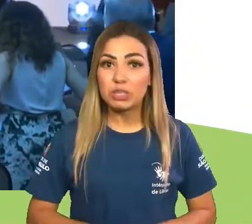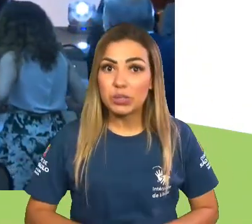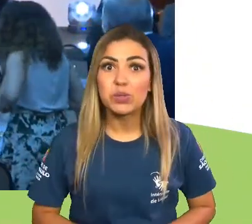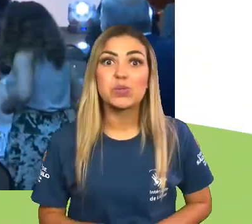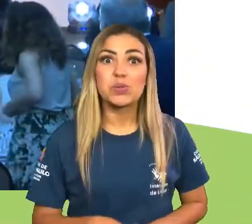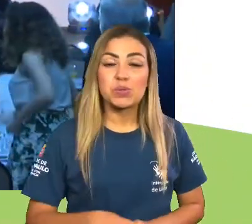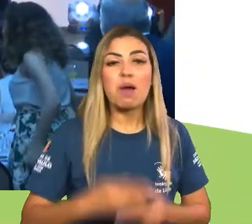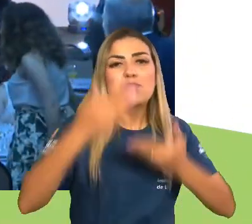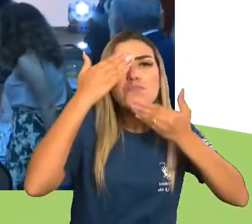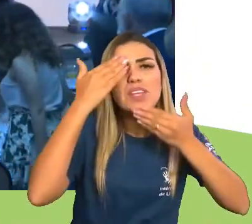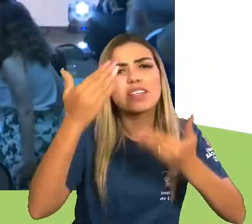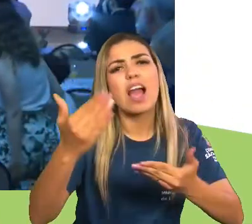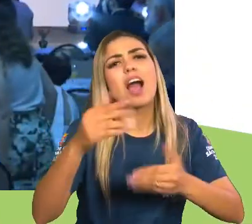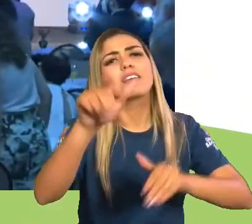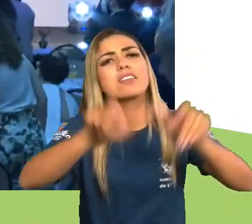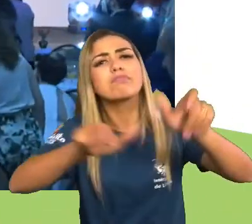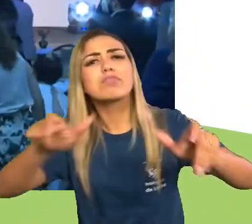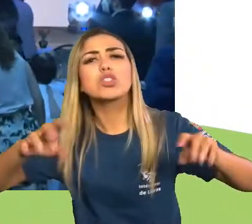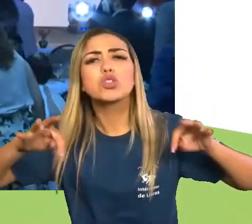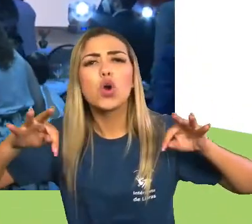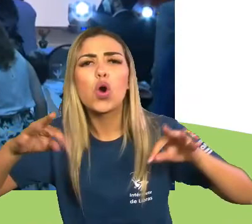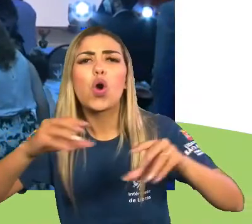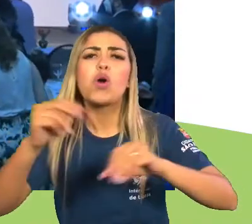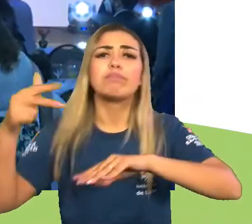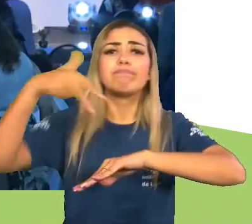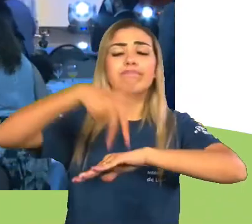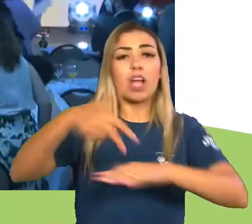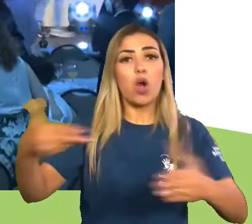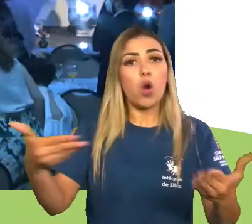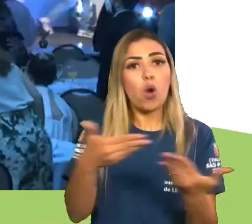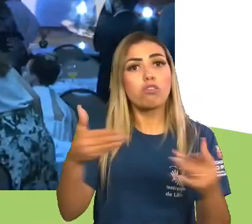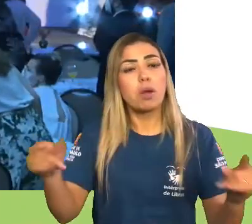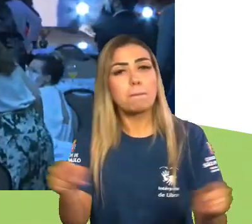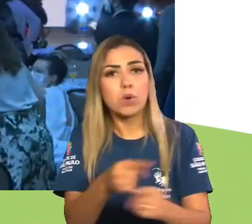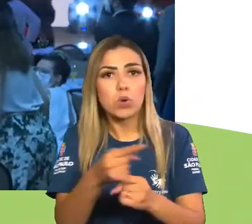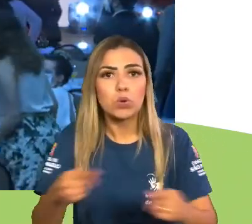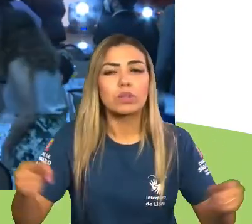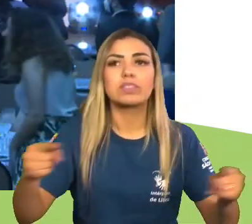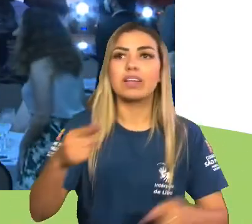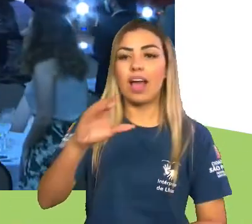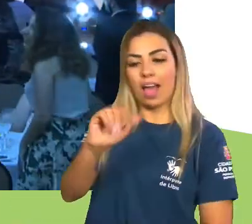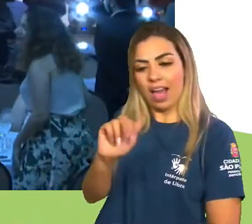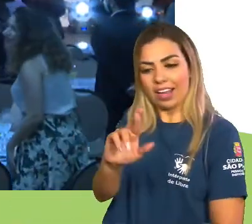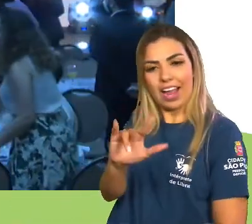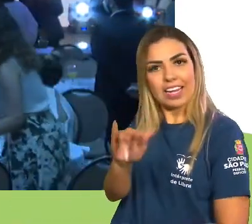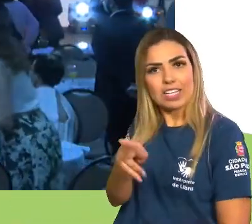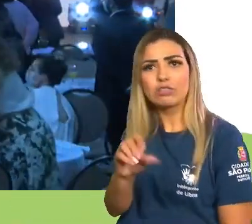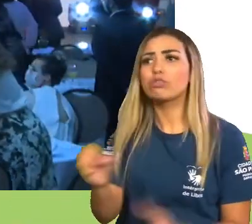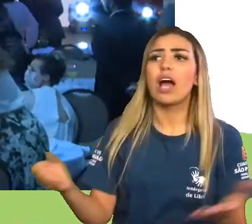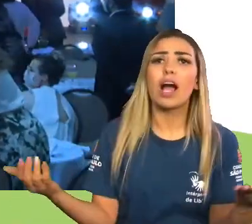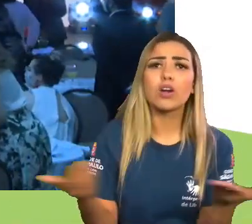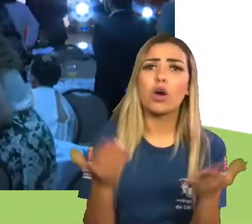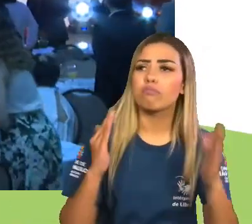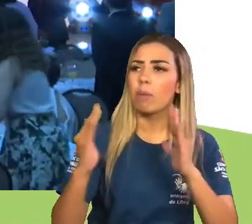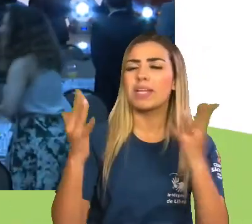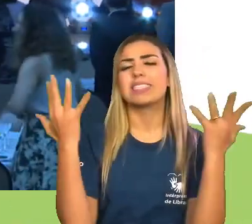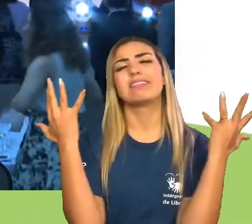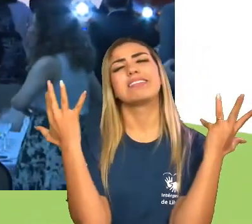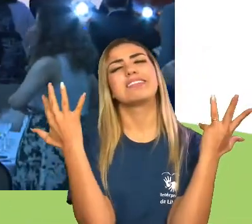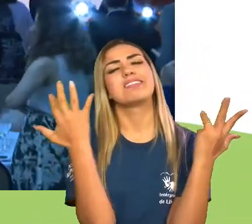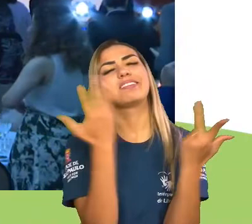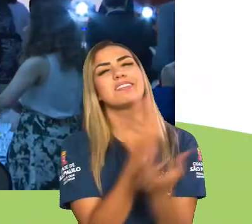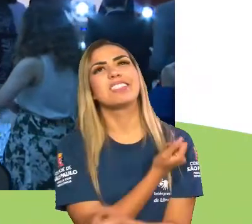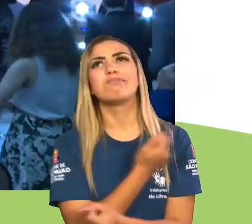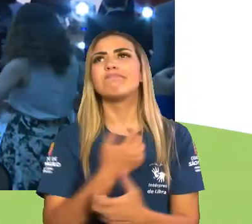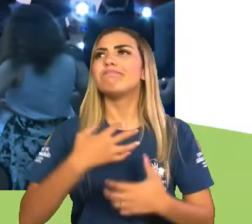Gente, muito obrigado a todos pela participação nessa música. Carlinhos, depois desse momento lindo, incrível, repleto